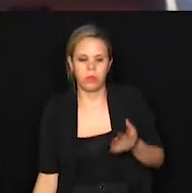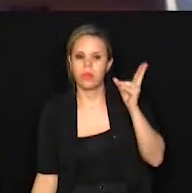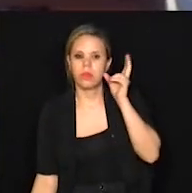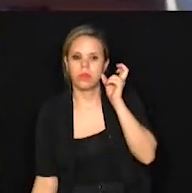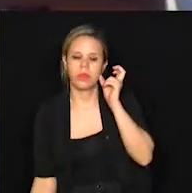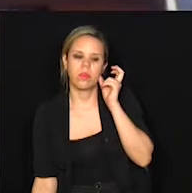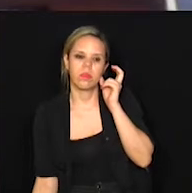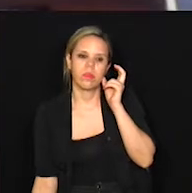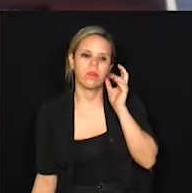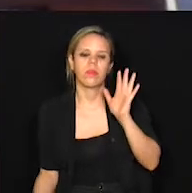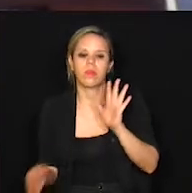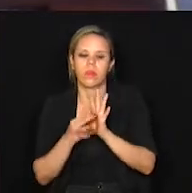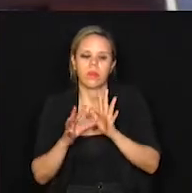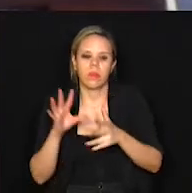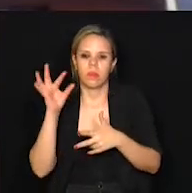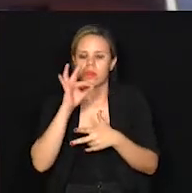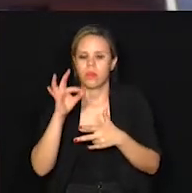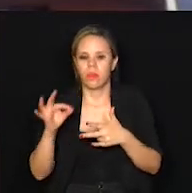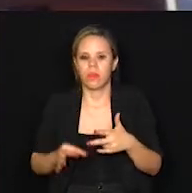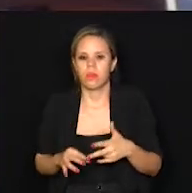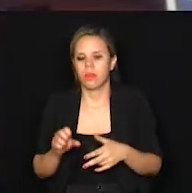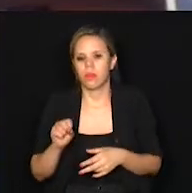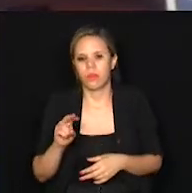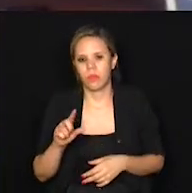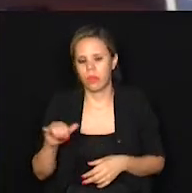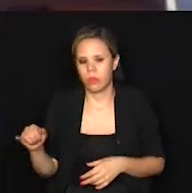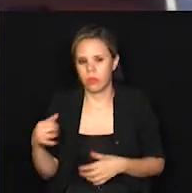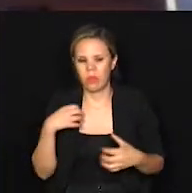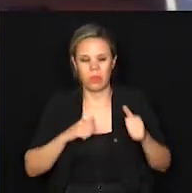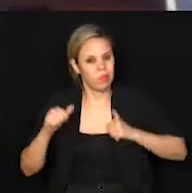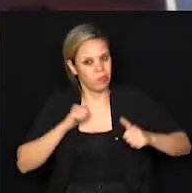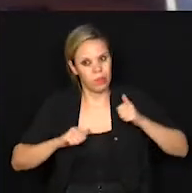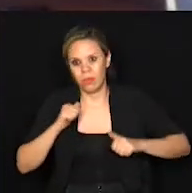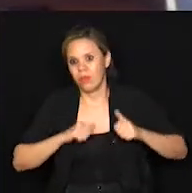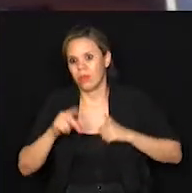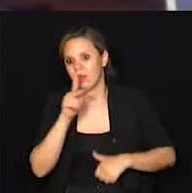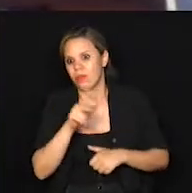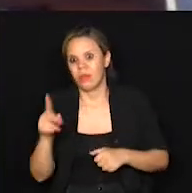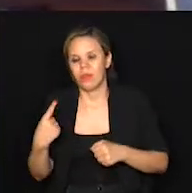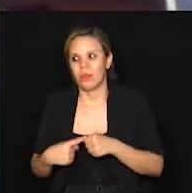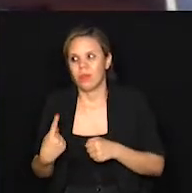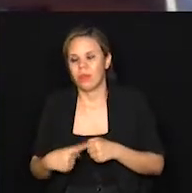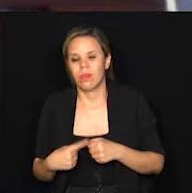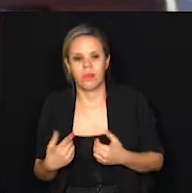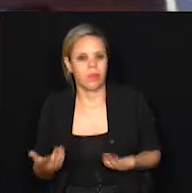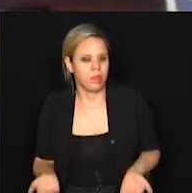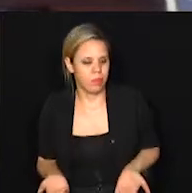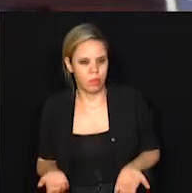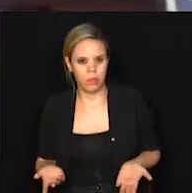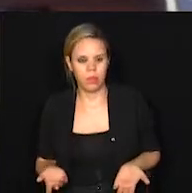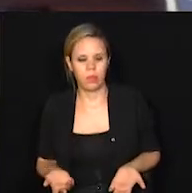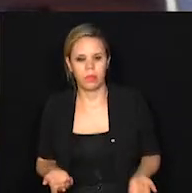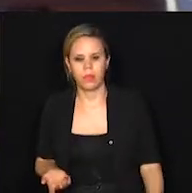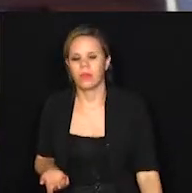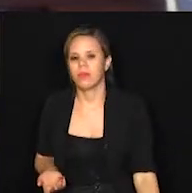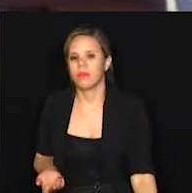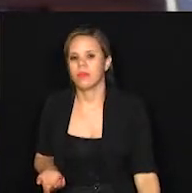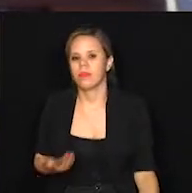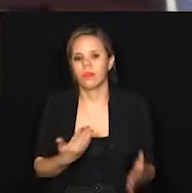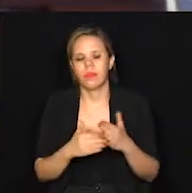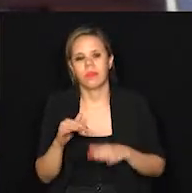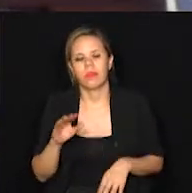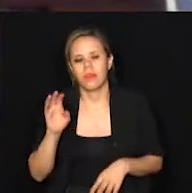os lados. Sueli falou do desespero dos professores aí da rede municipal, da rede